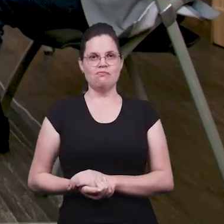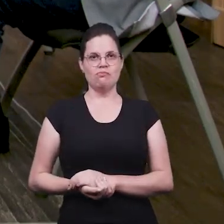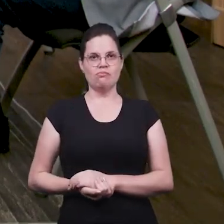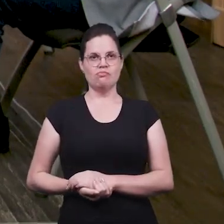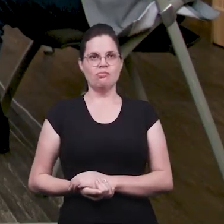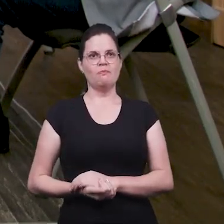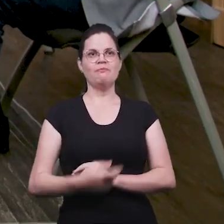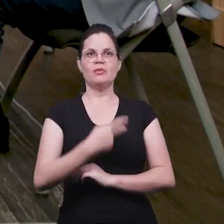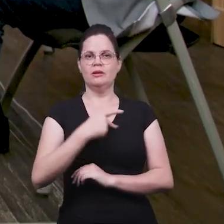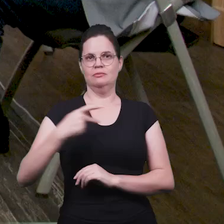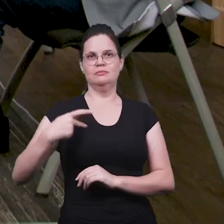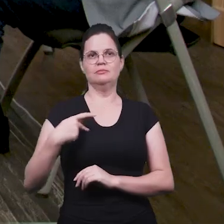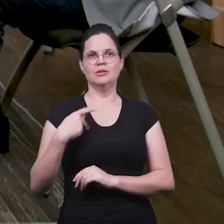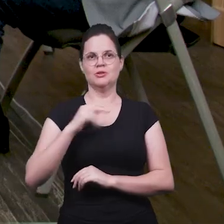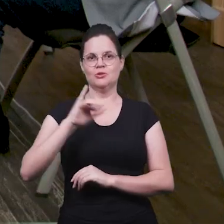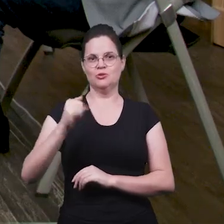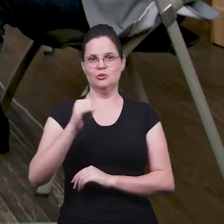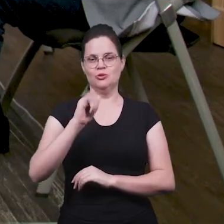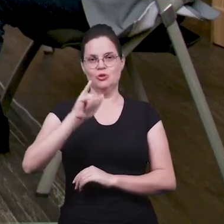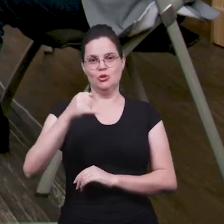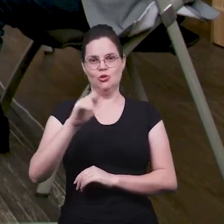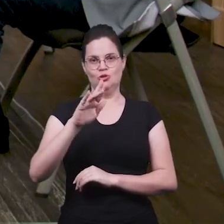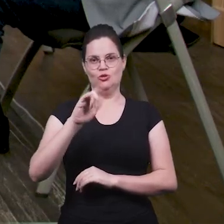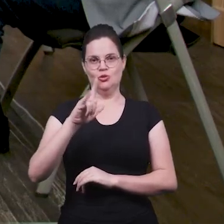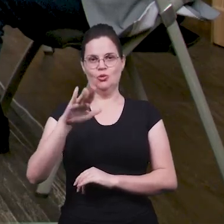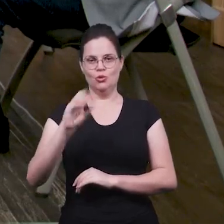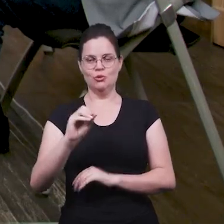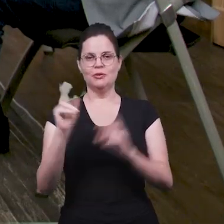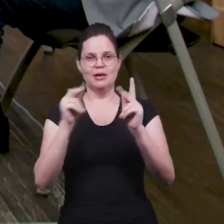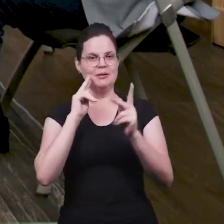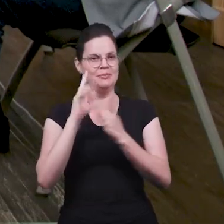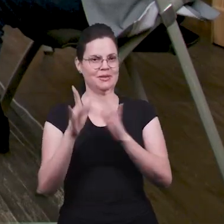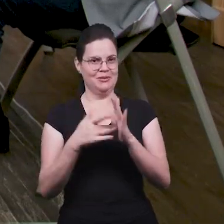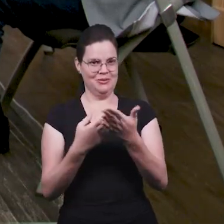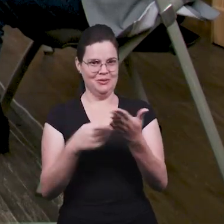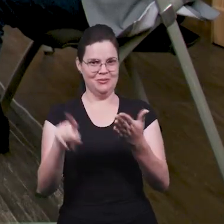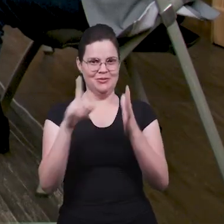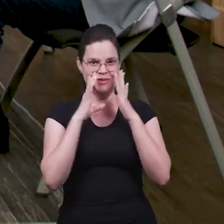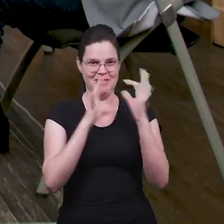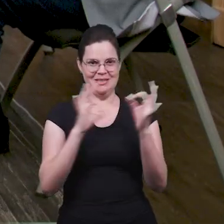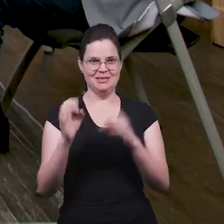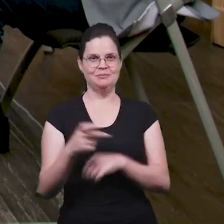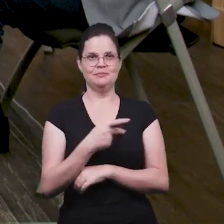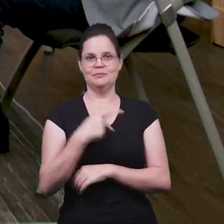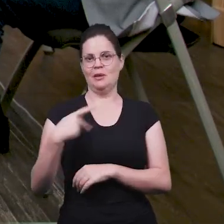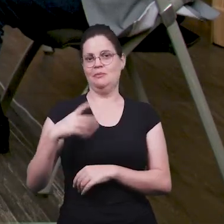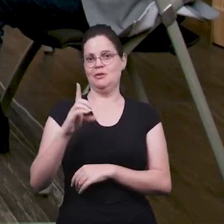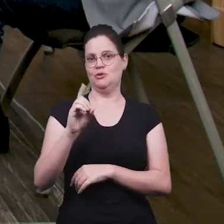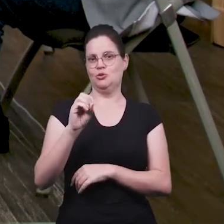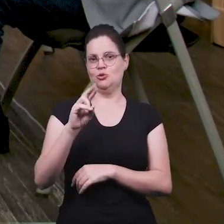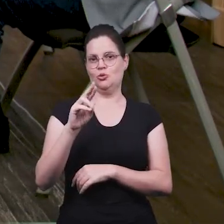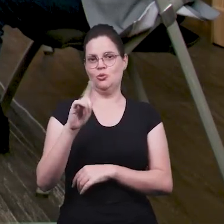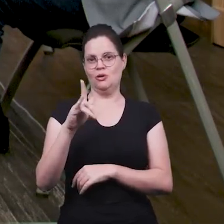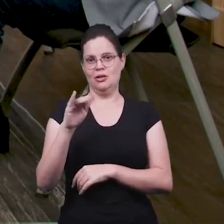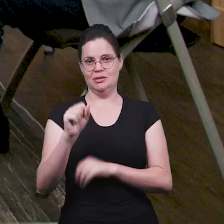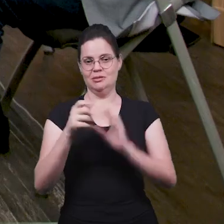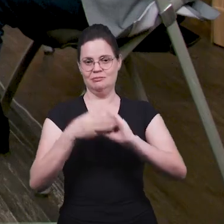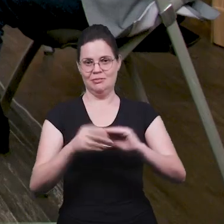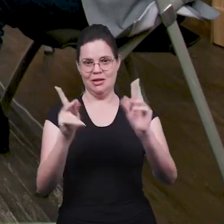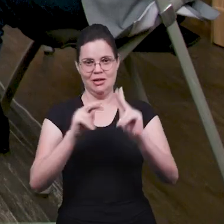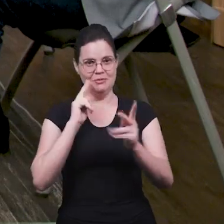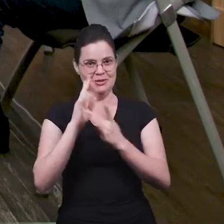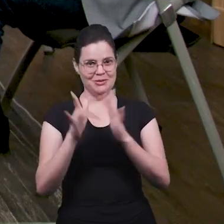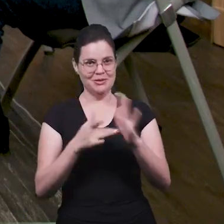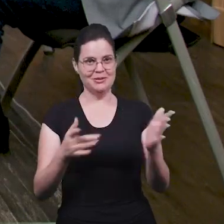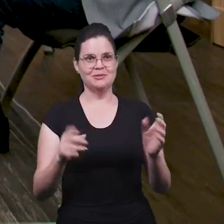os que estão conosco. Muito bem. Pastor Júlio Filgueiras, a paz do Senhor Jesus. Paz do Senhor aos pastores e aos que participam conosco. Amém. Pastor Douglas Spanger,